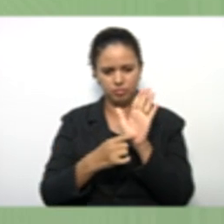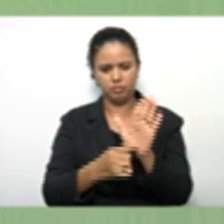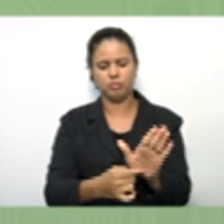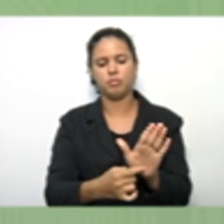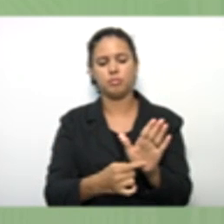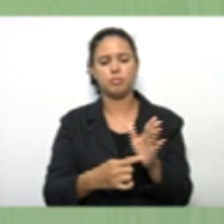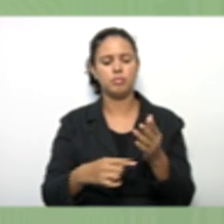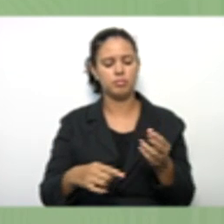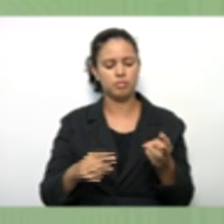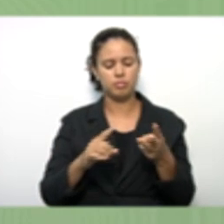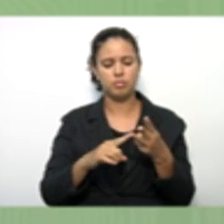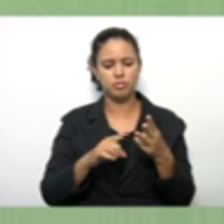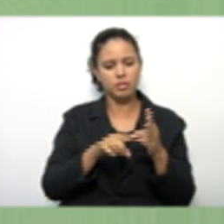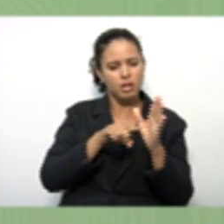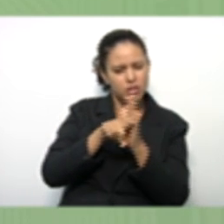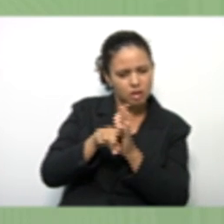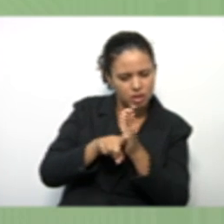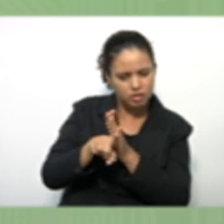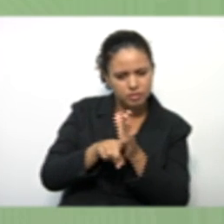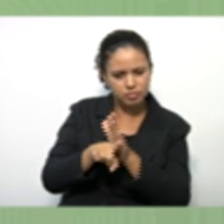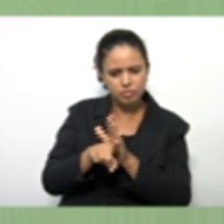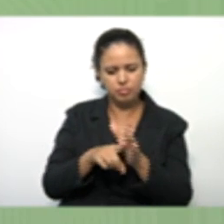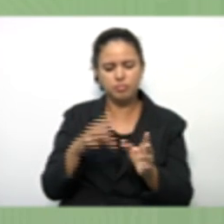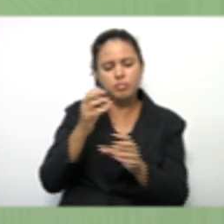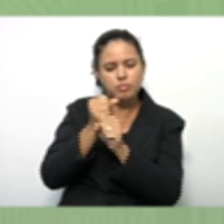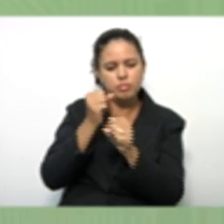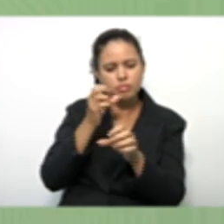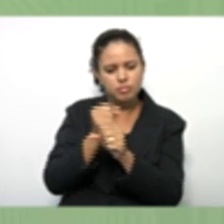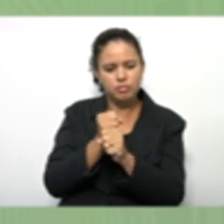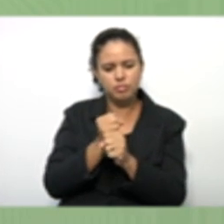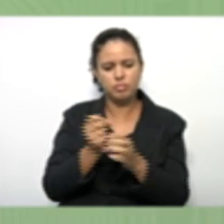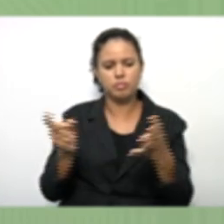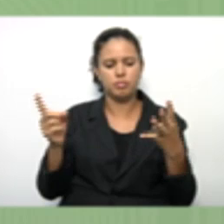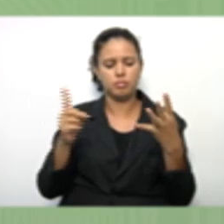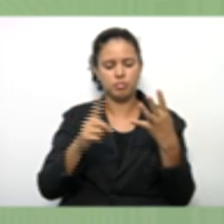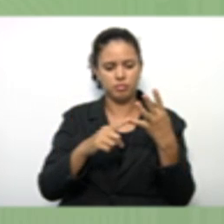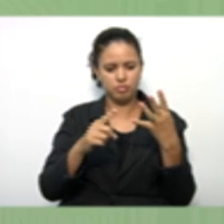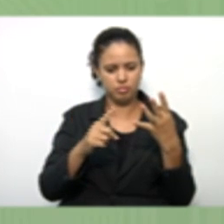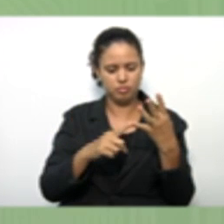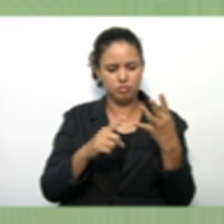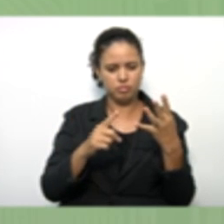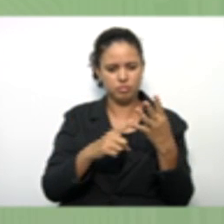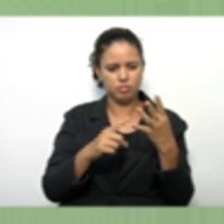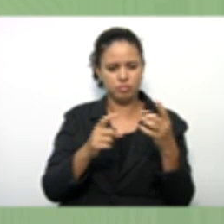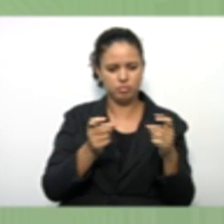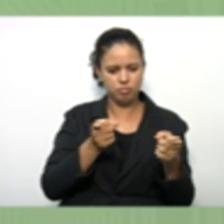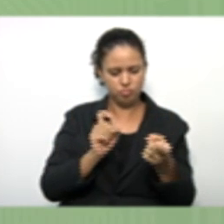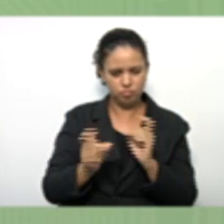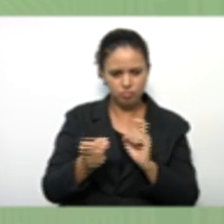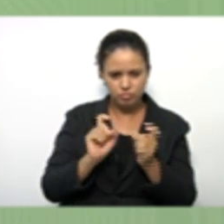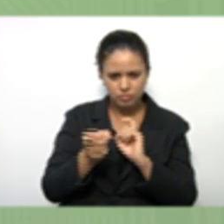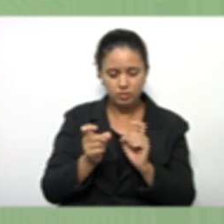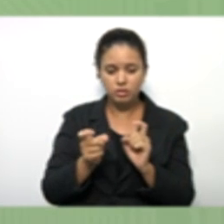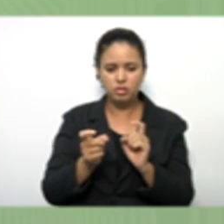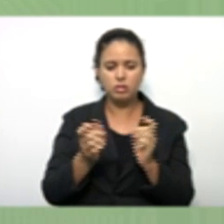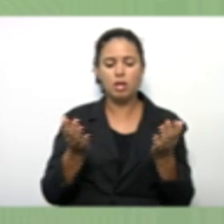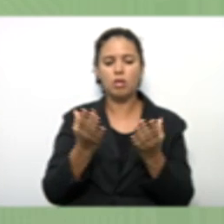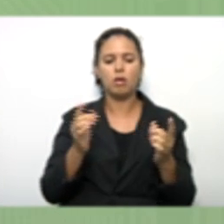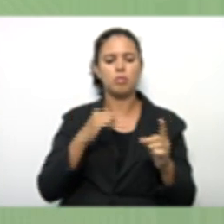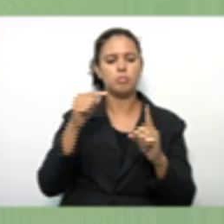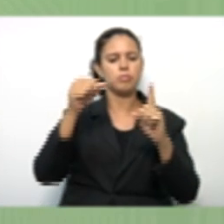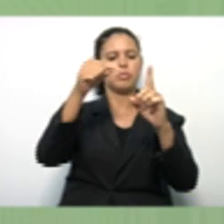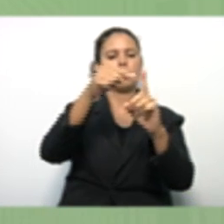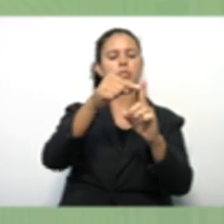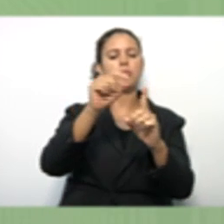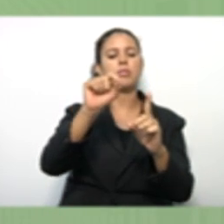das demonstrações e auditoria. Porém, o nosso foco será a escrituração contábil